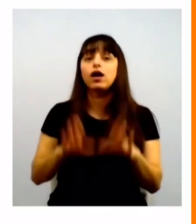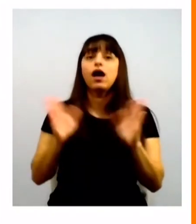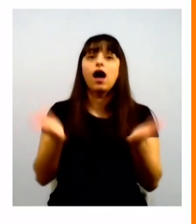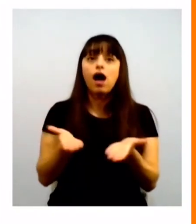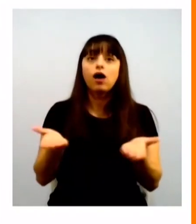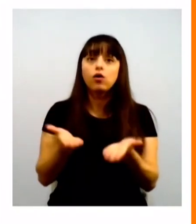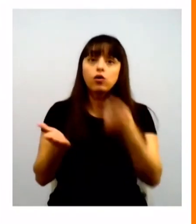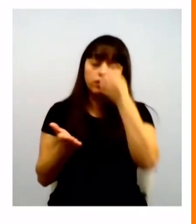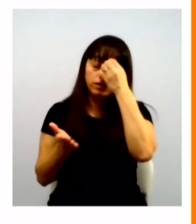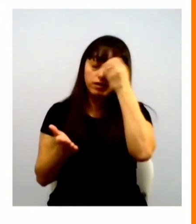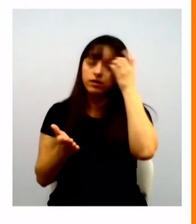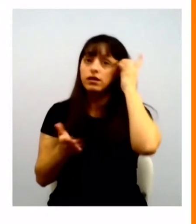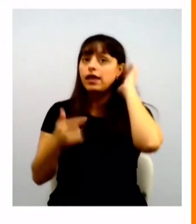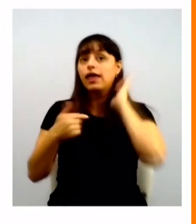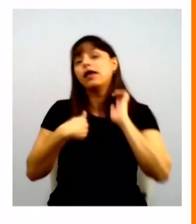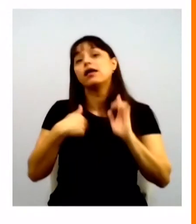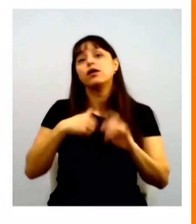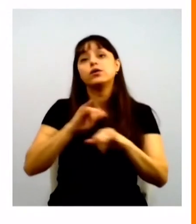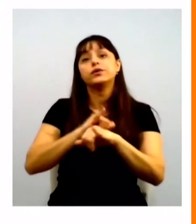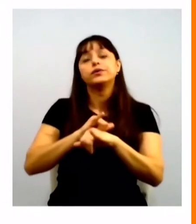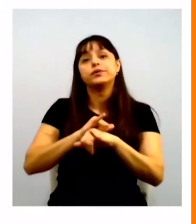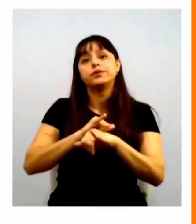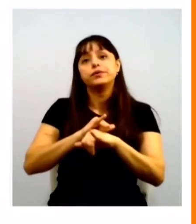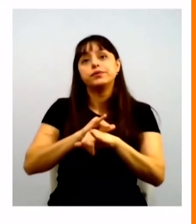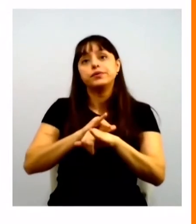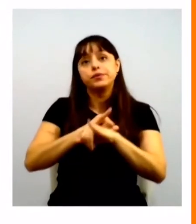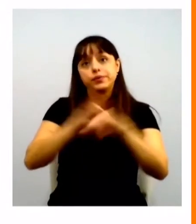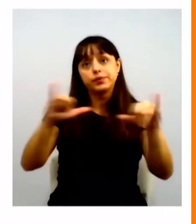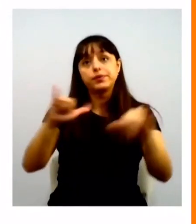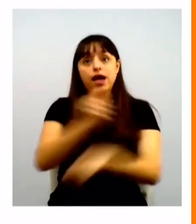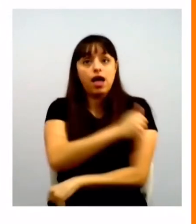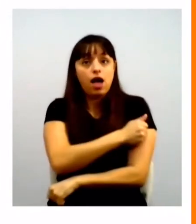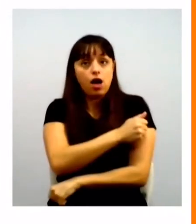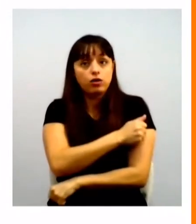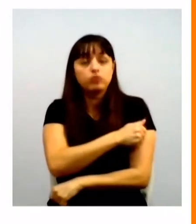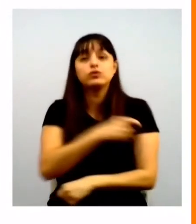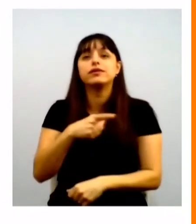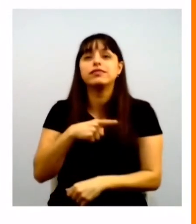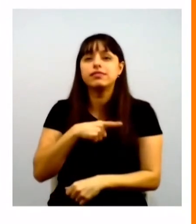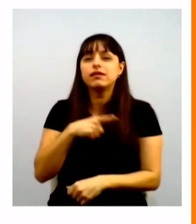bastante mensagens pedindo o conteúdo que foi